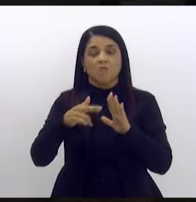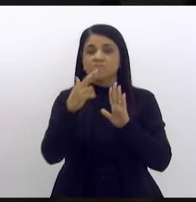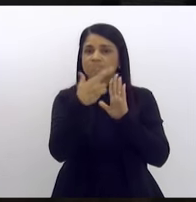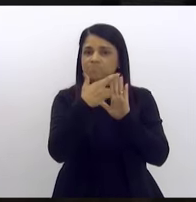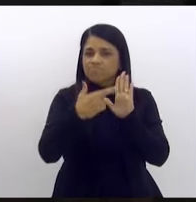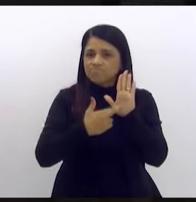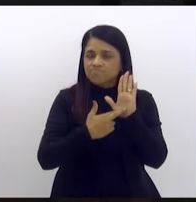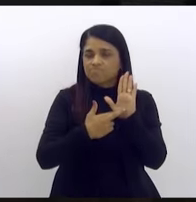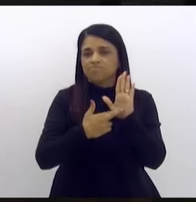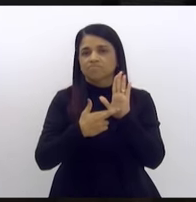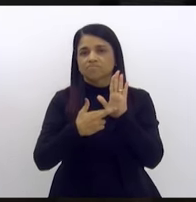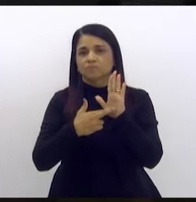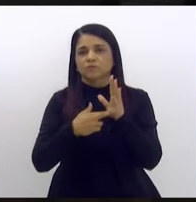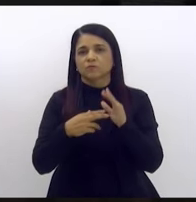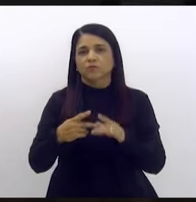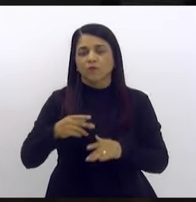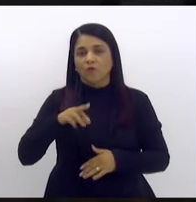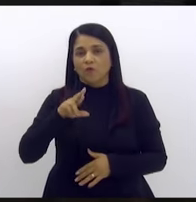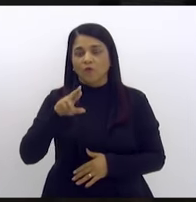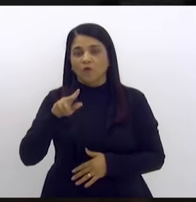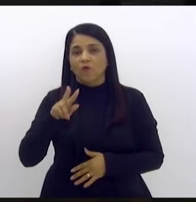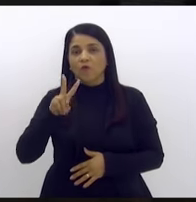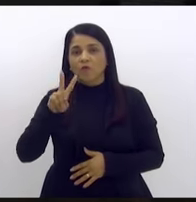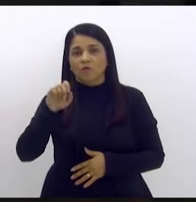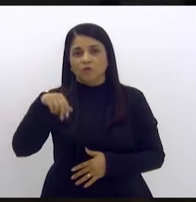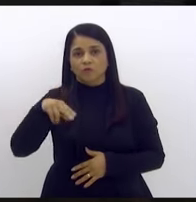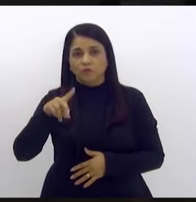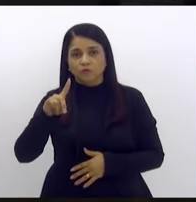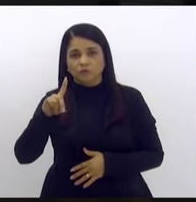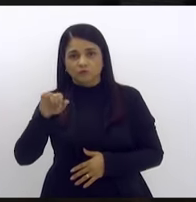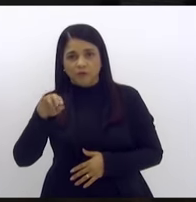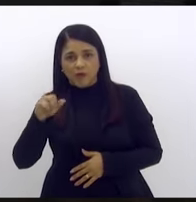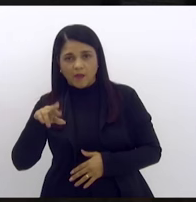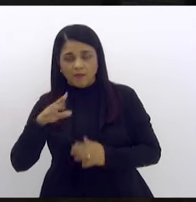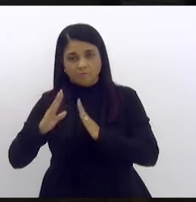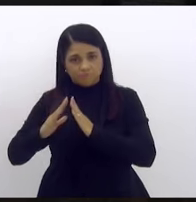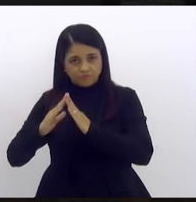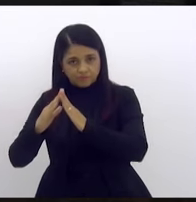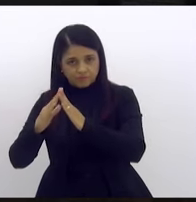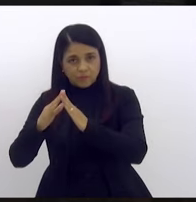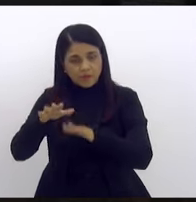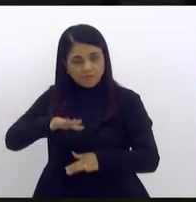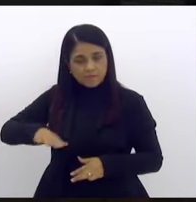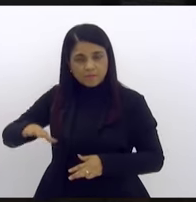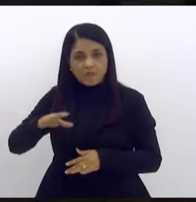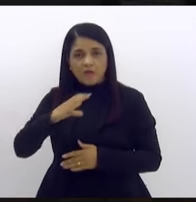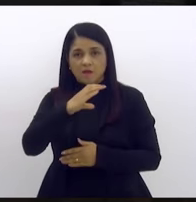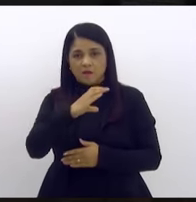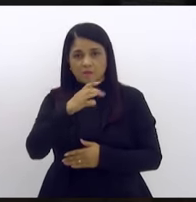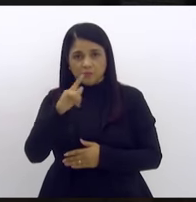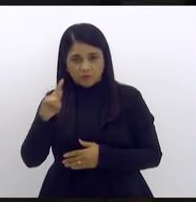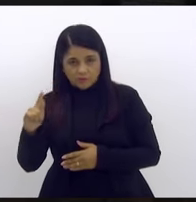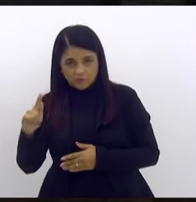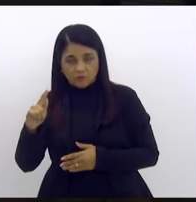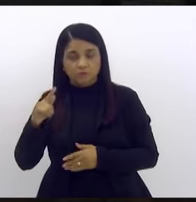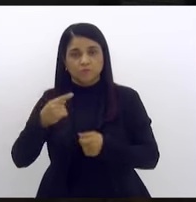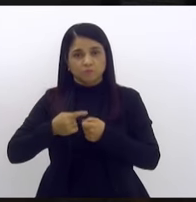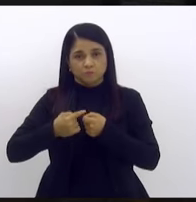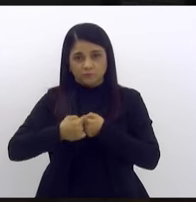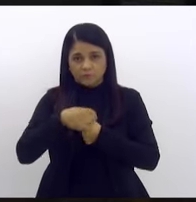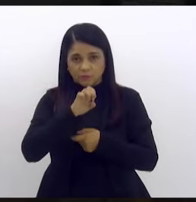regularização fundiária dois imóveis localizados na comunidade Mangueiral, no bairro Campo Grande, no município do Rio de